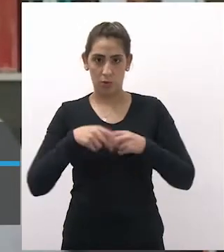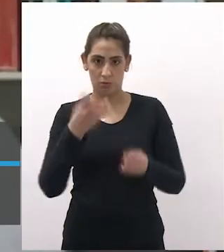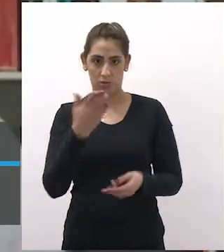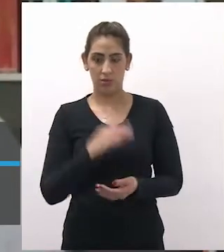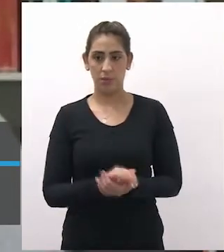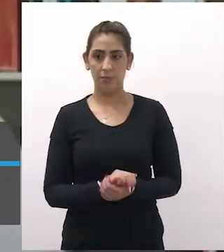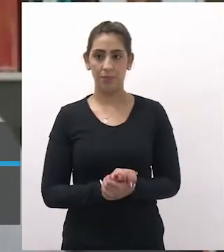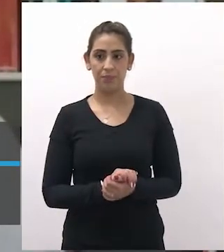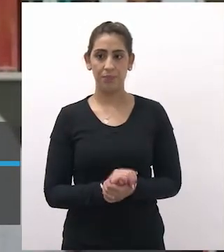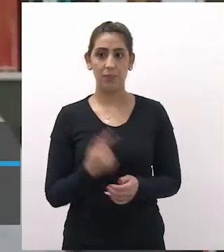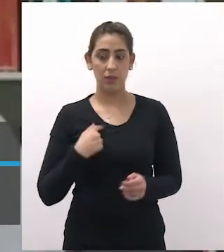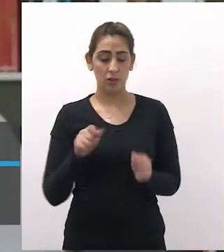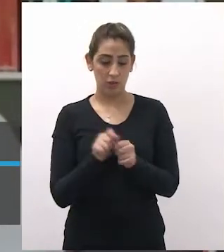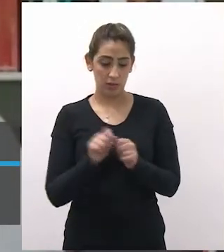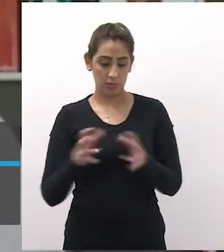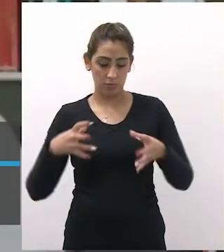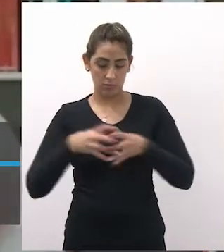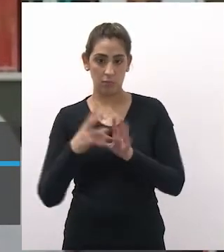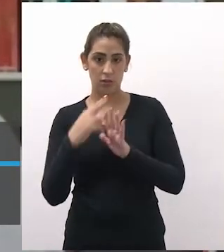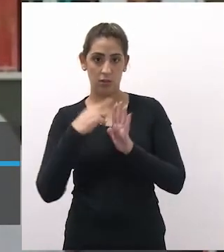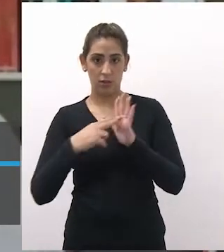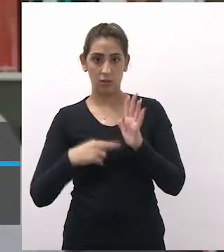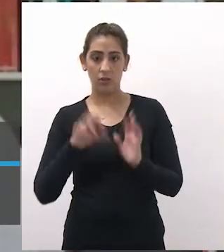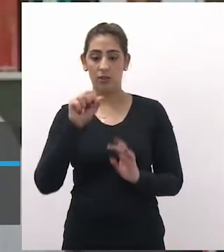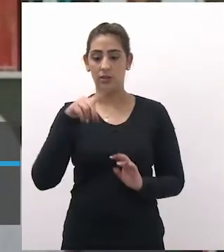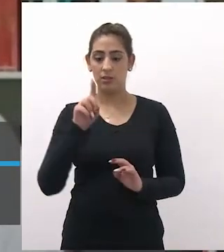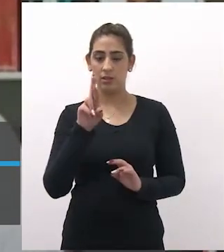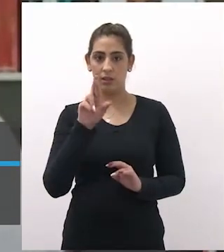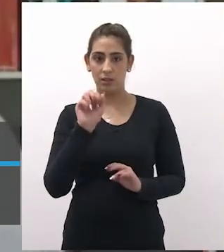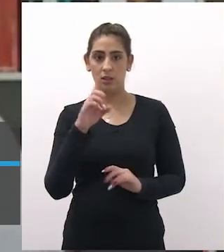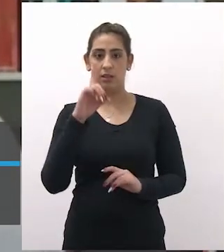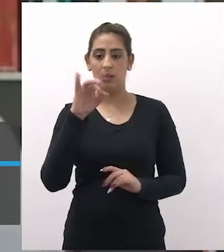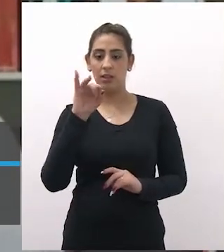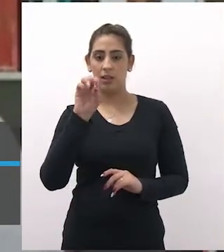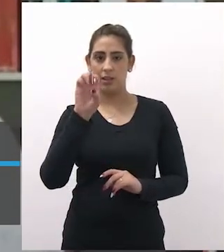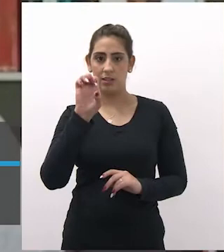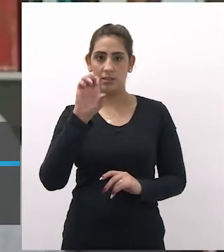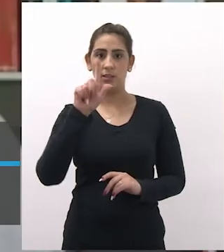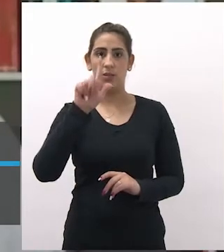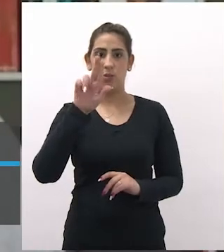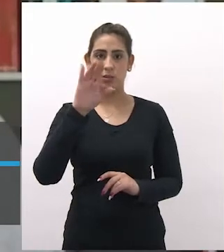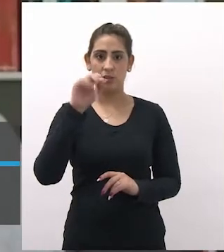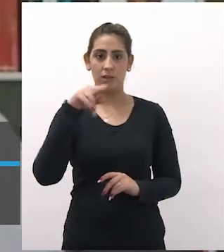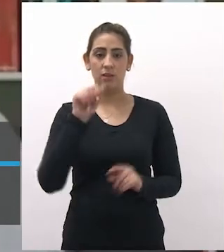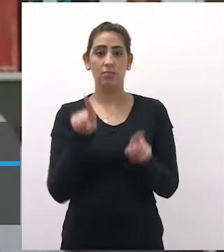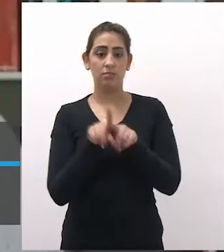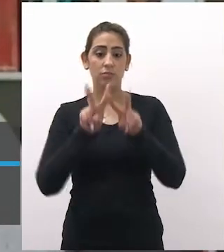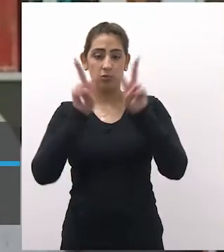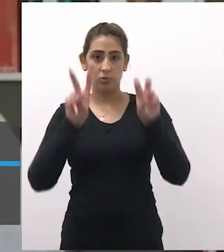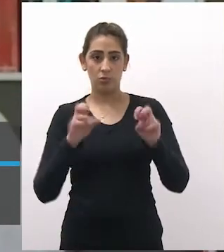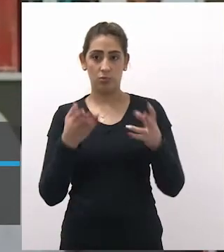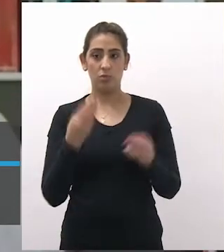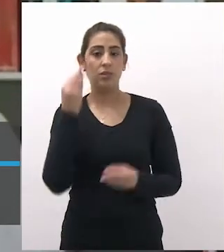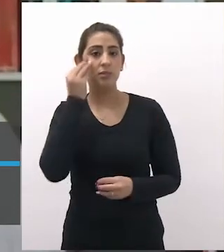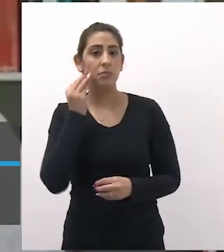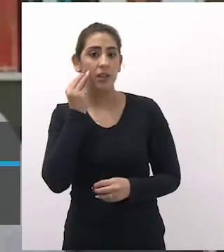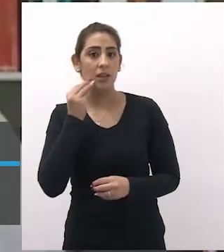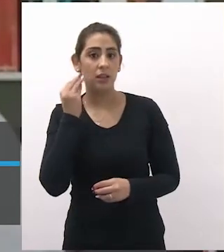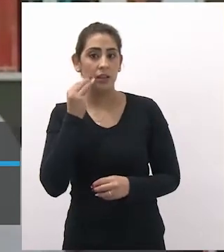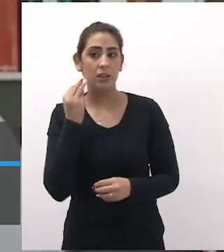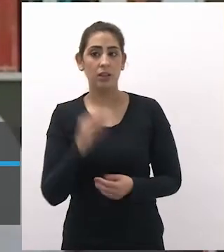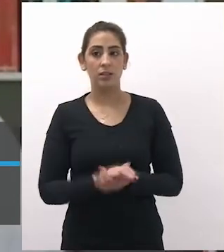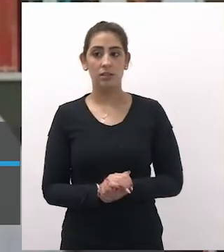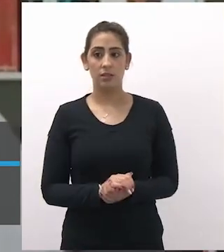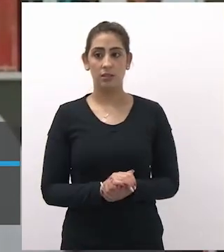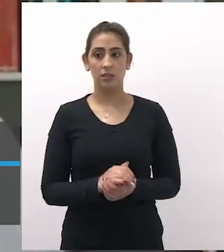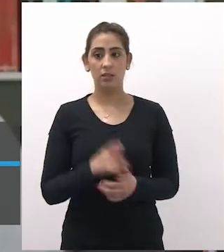faço parte de um clube de leitura com a Sandra, com a Deise, com a Luciana, sobre do TEG, que é experiências, clube de